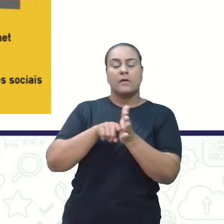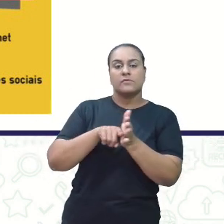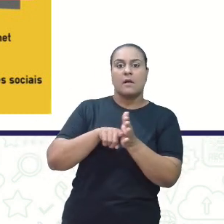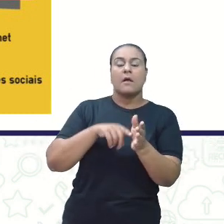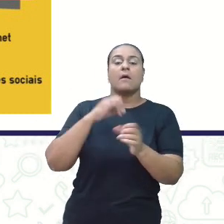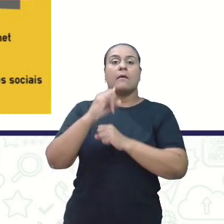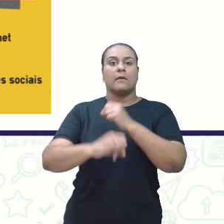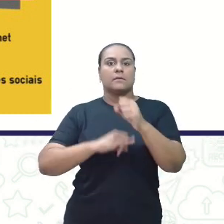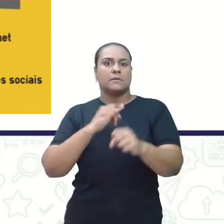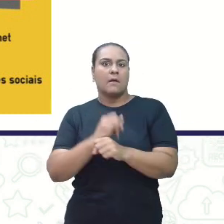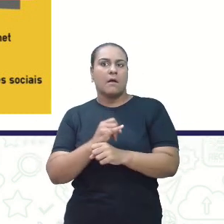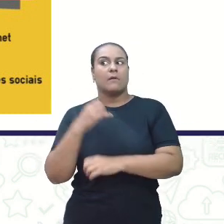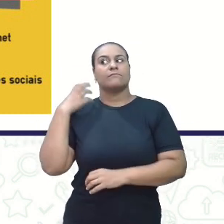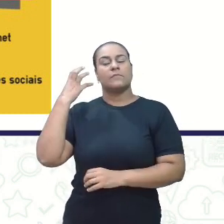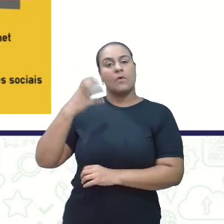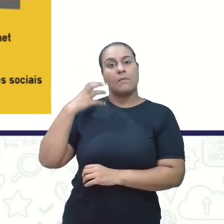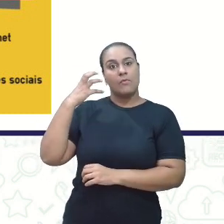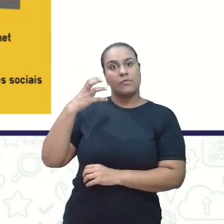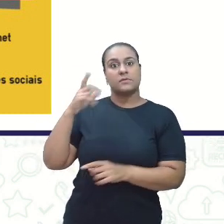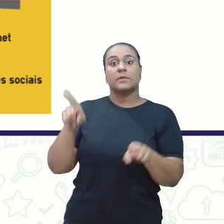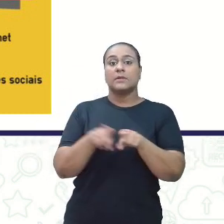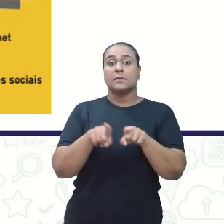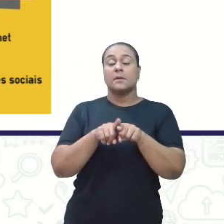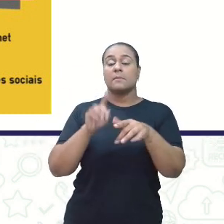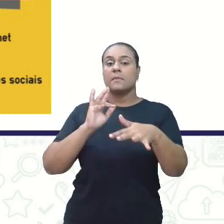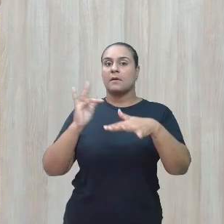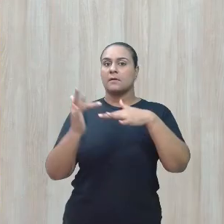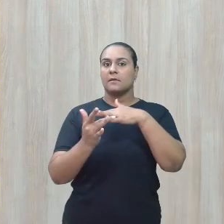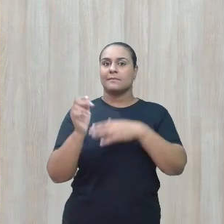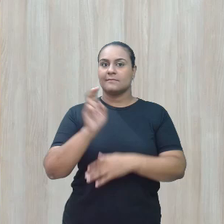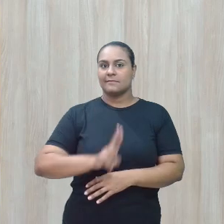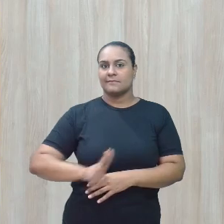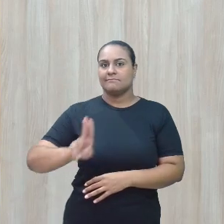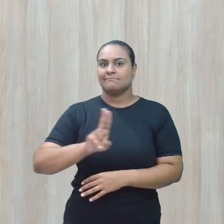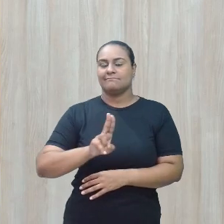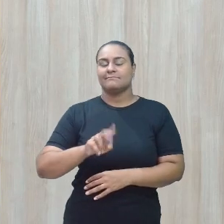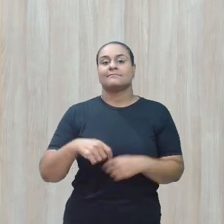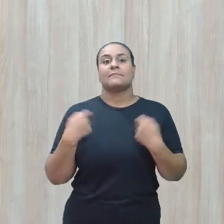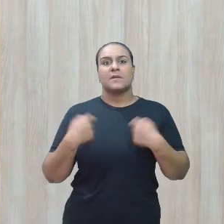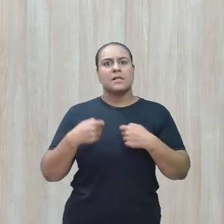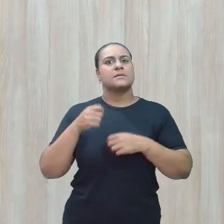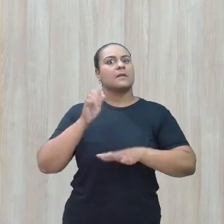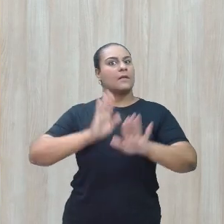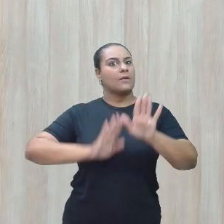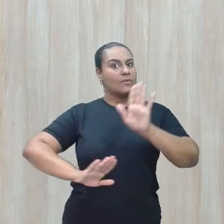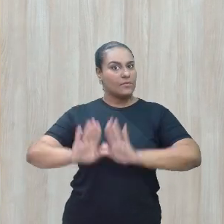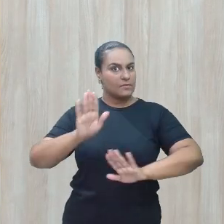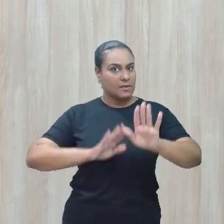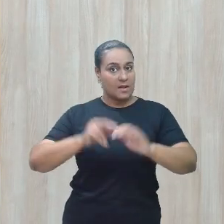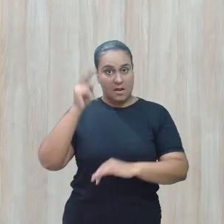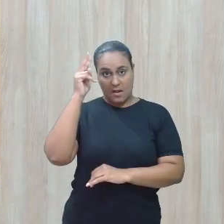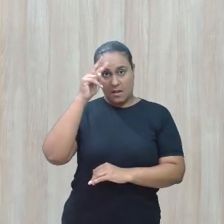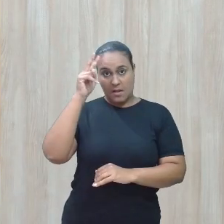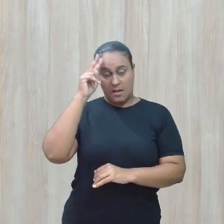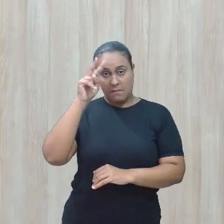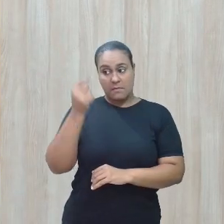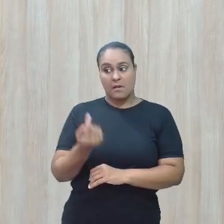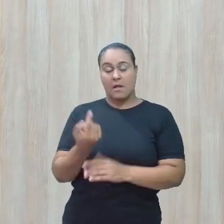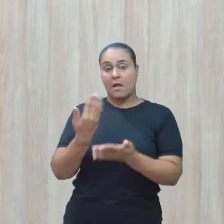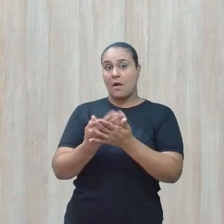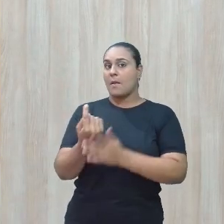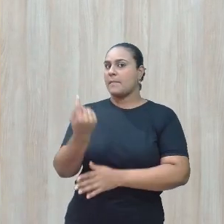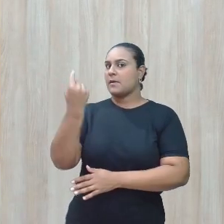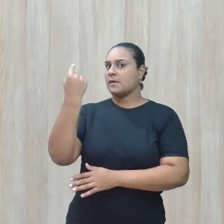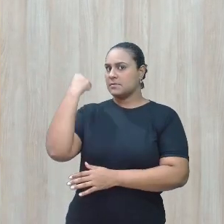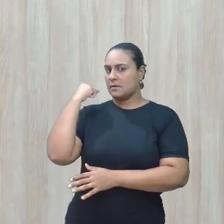ouvir música e as redes sociais, né? Então a gente tem que ter bem cuidado, a gente já falou sobre isso em outro momento, mas no caso das